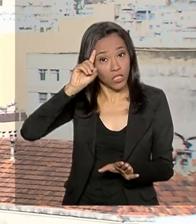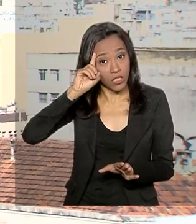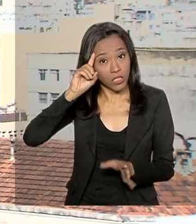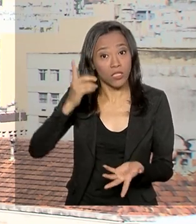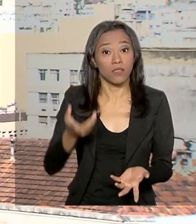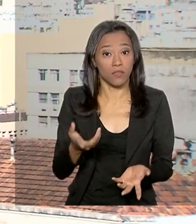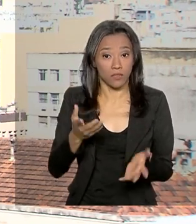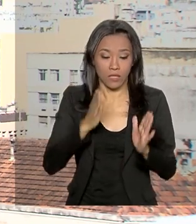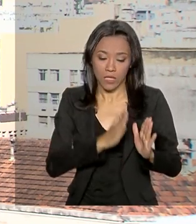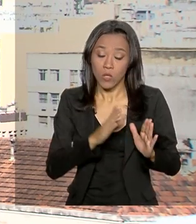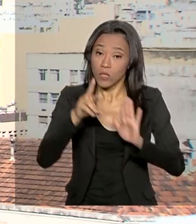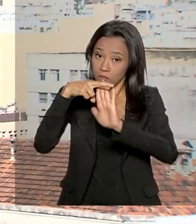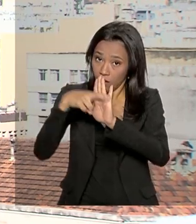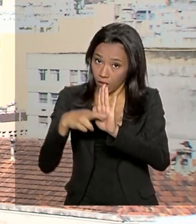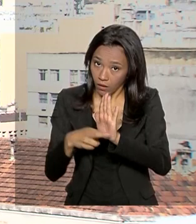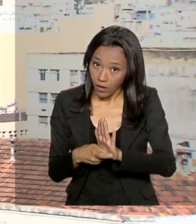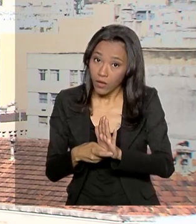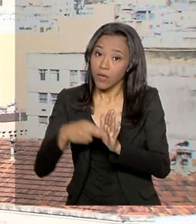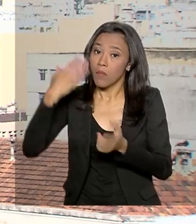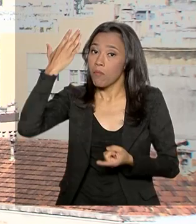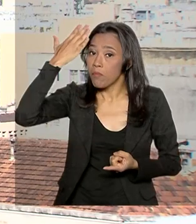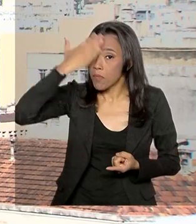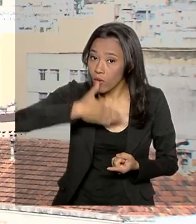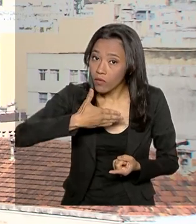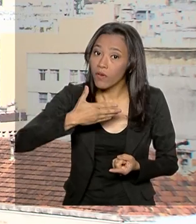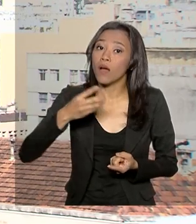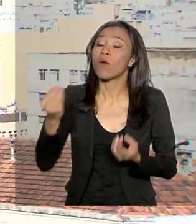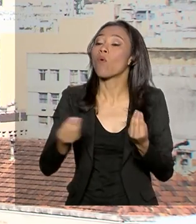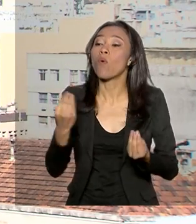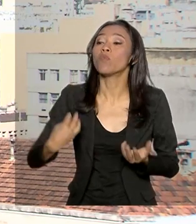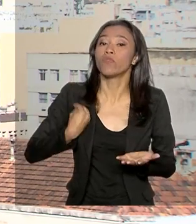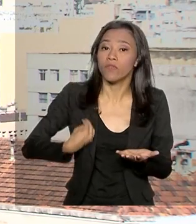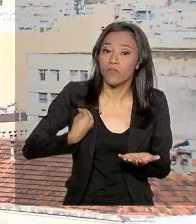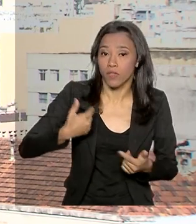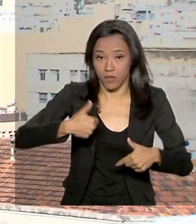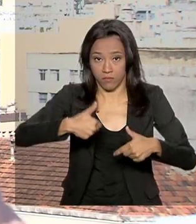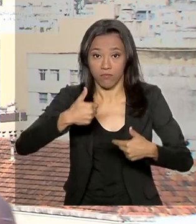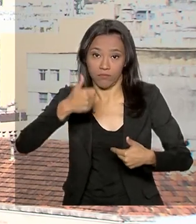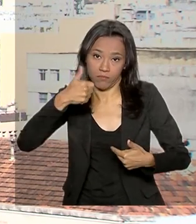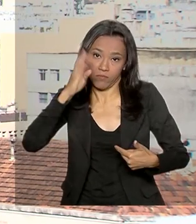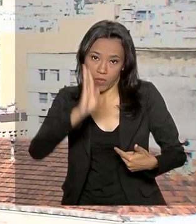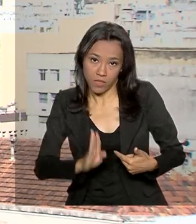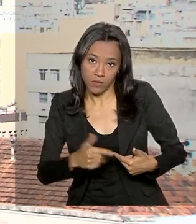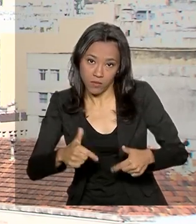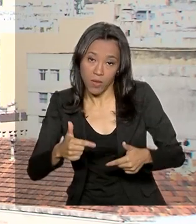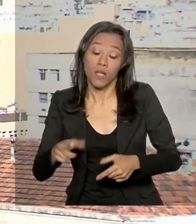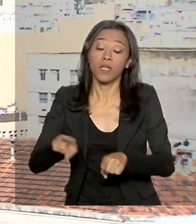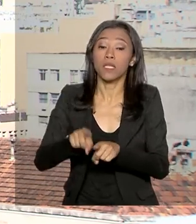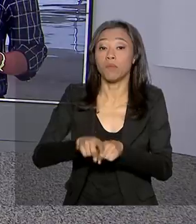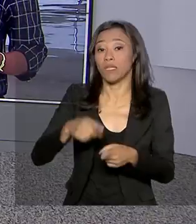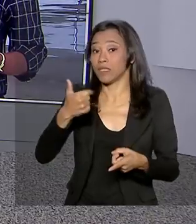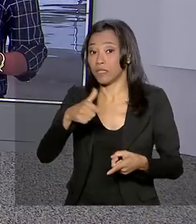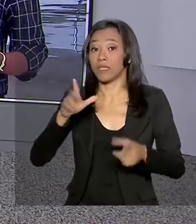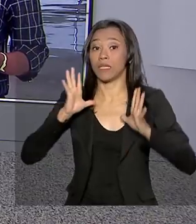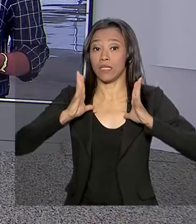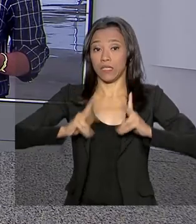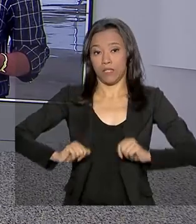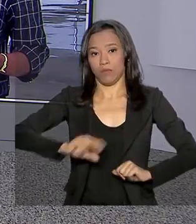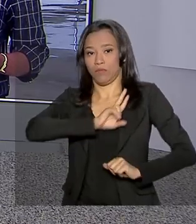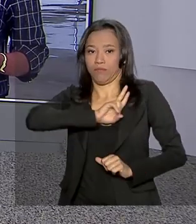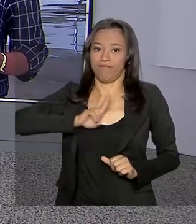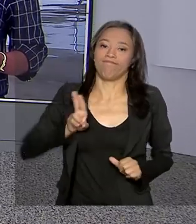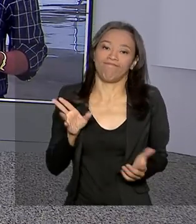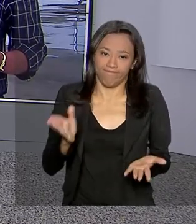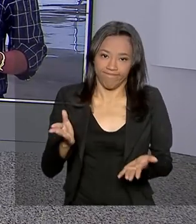ano migratório, comprovação de meios de subsistência e ausência de registros criminais. Voltamos com você, Renata.